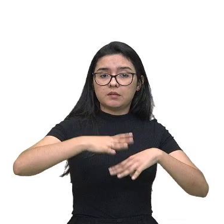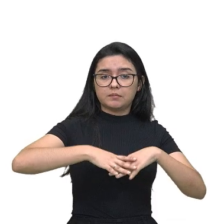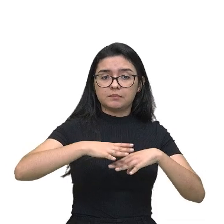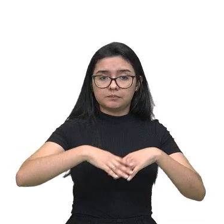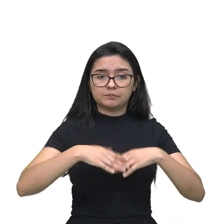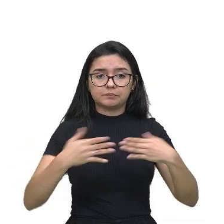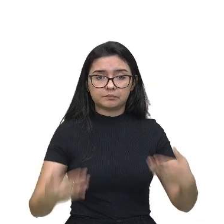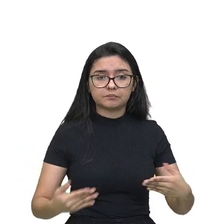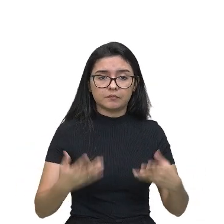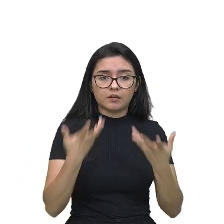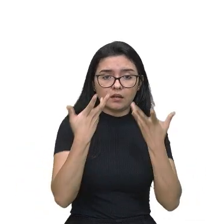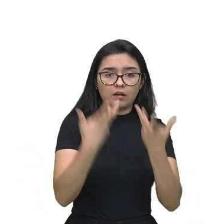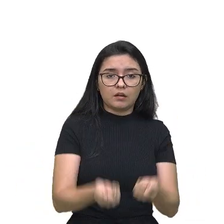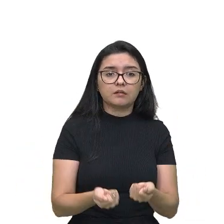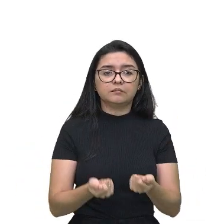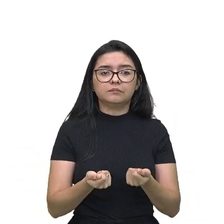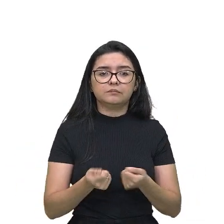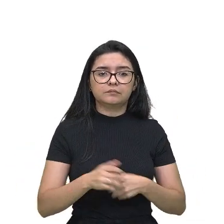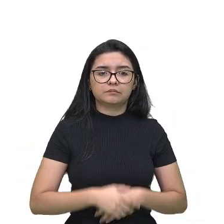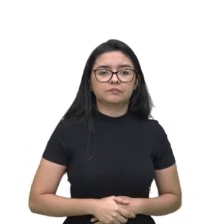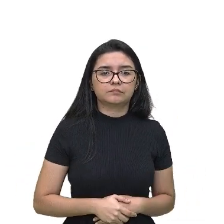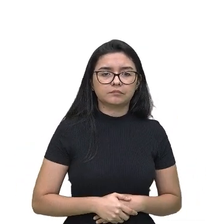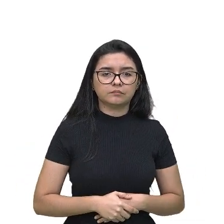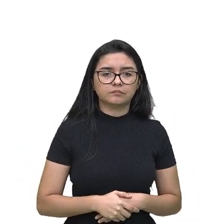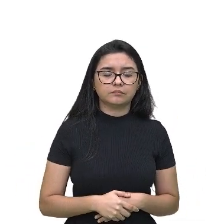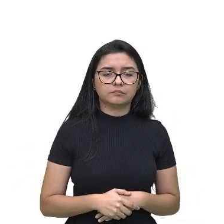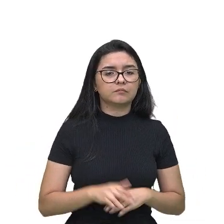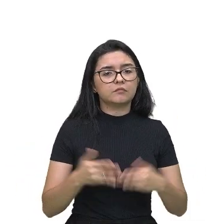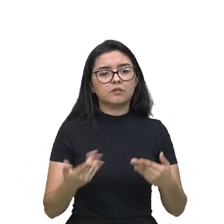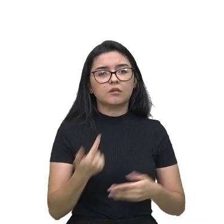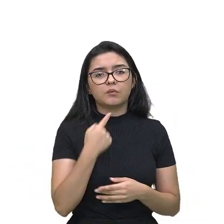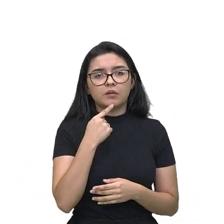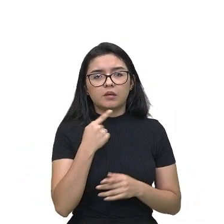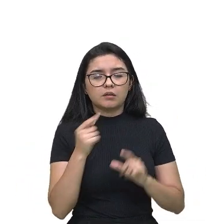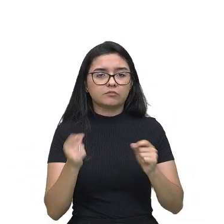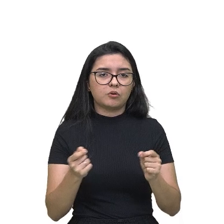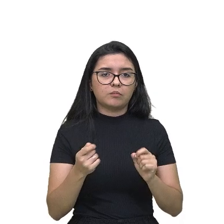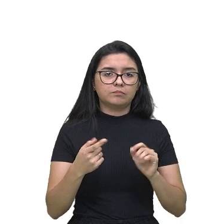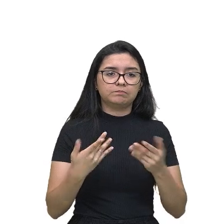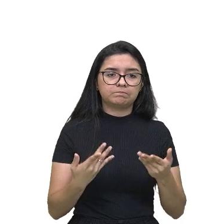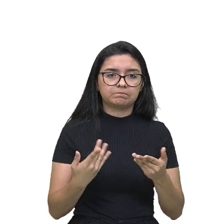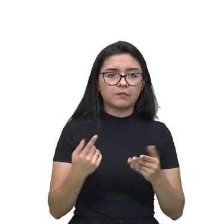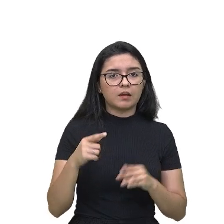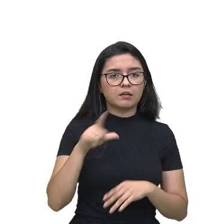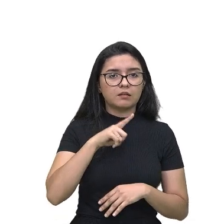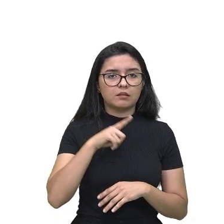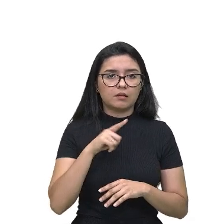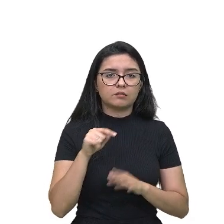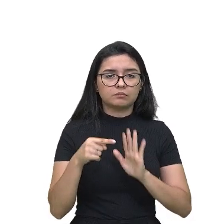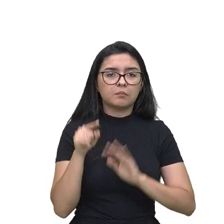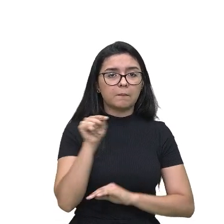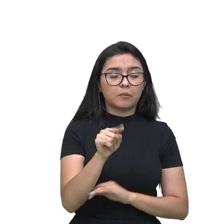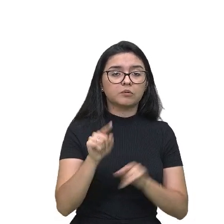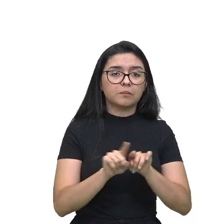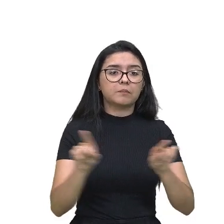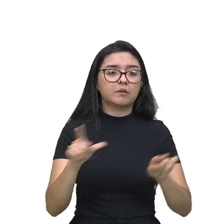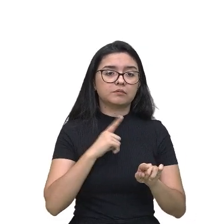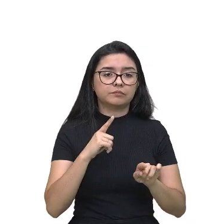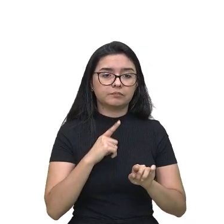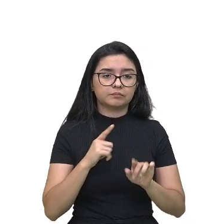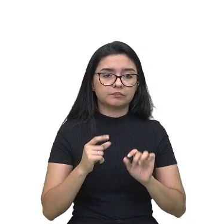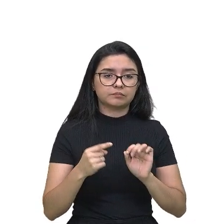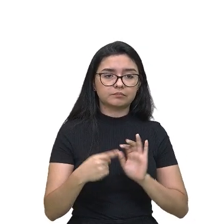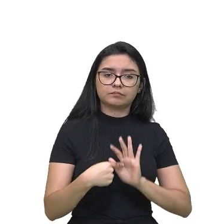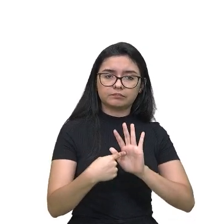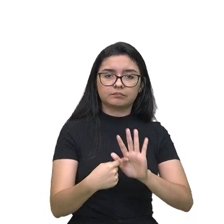são ideias aceitas sem demonstração. Não tem como negar a existência de um ponto, porém não dá de fazermos a demonstração. Então,